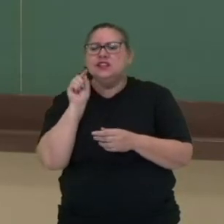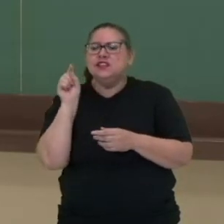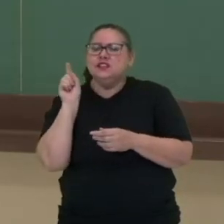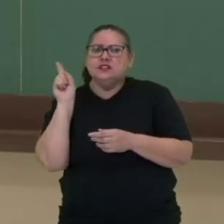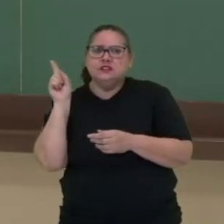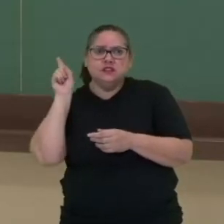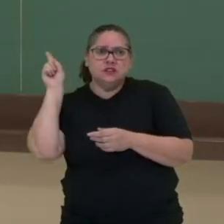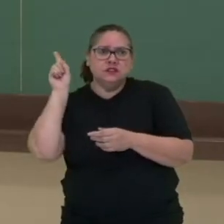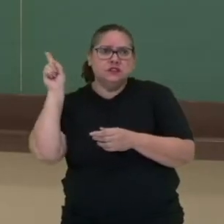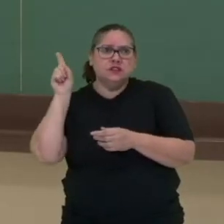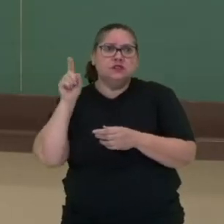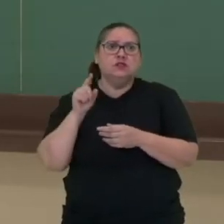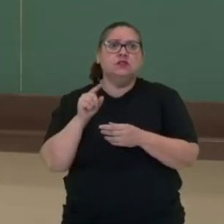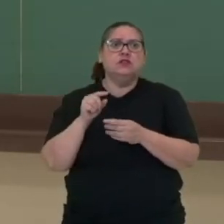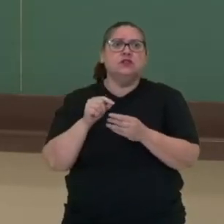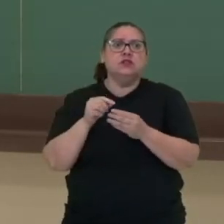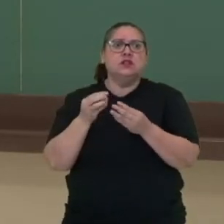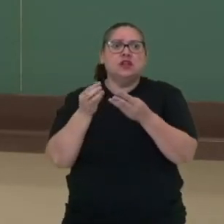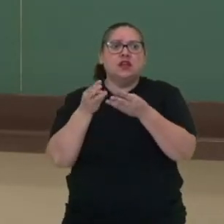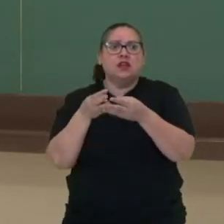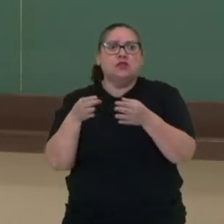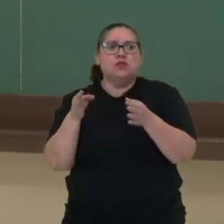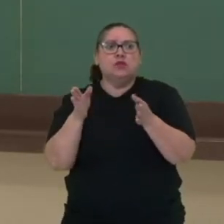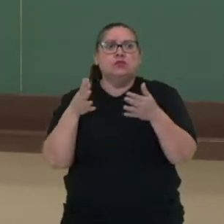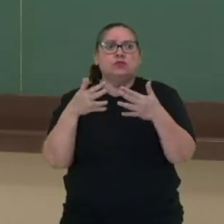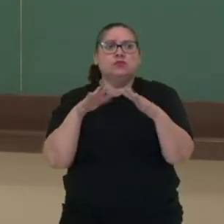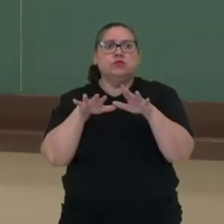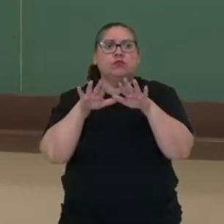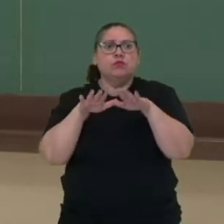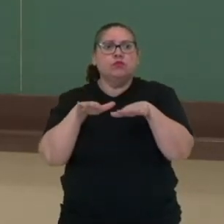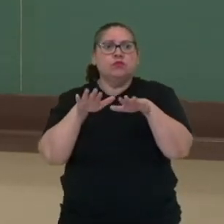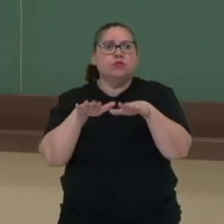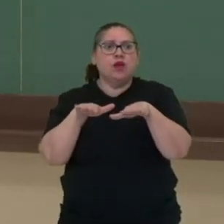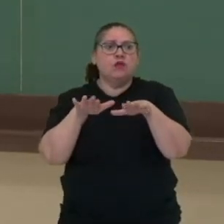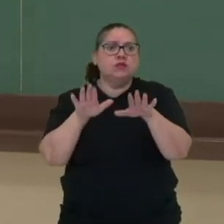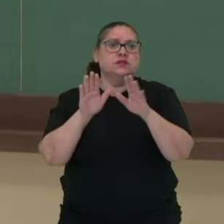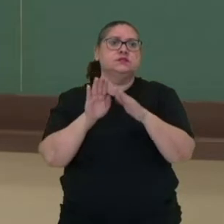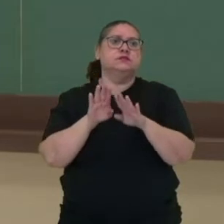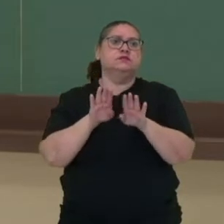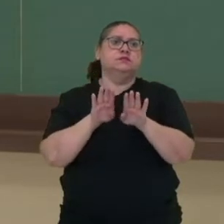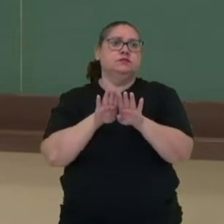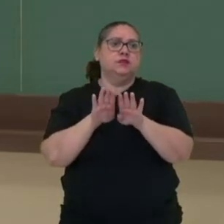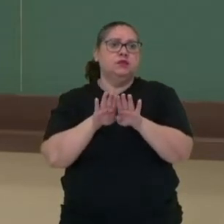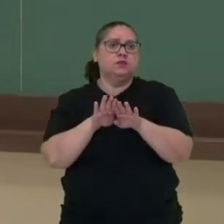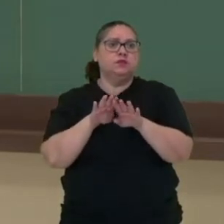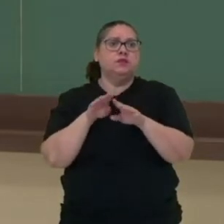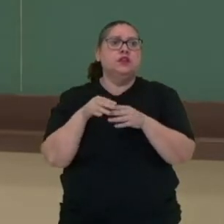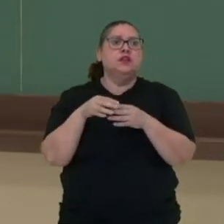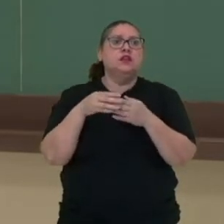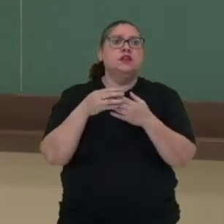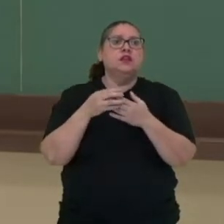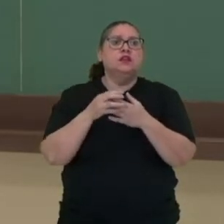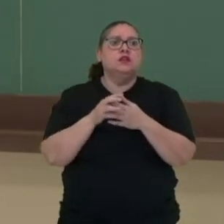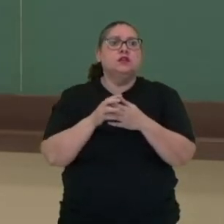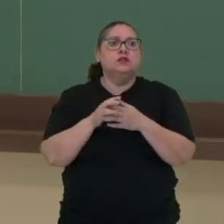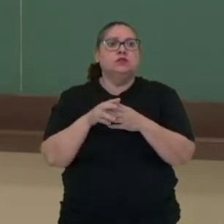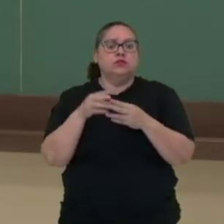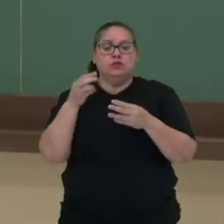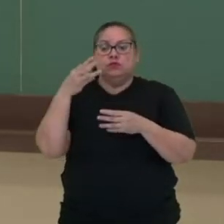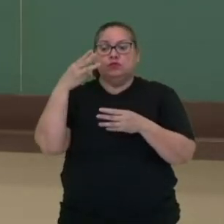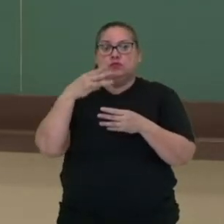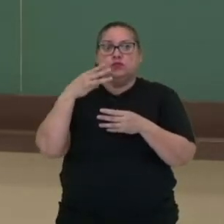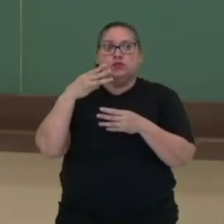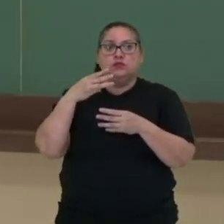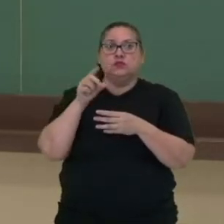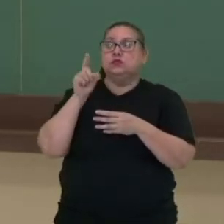reino protoctista, nós vamos estudar protozoários e algas. O terceiro